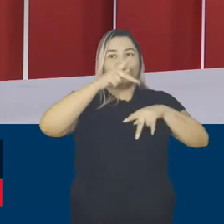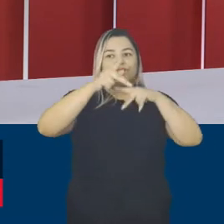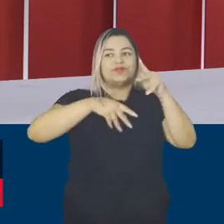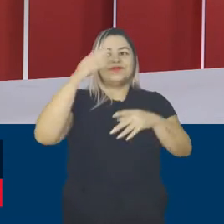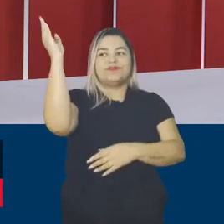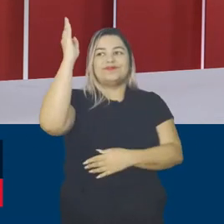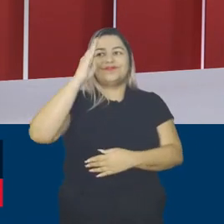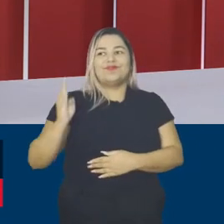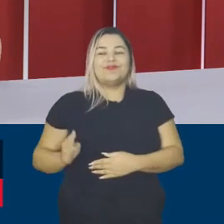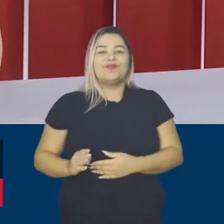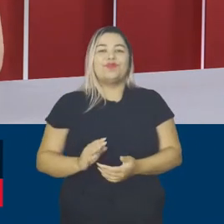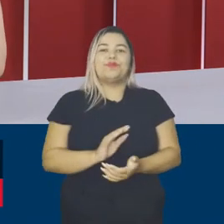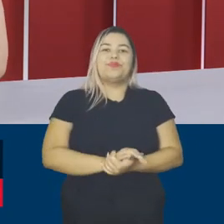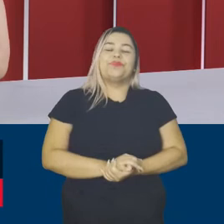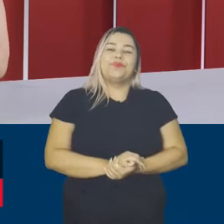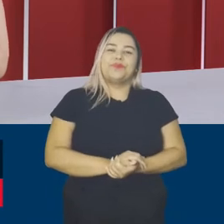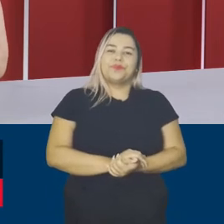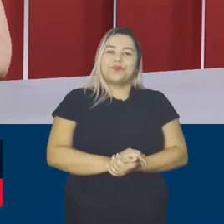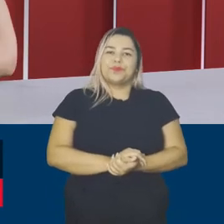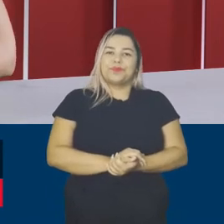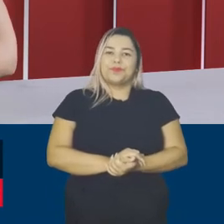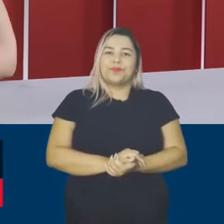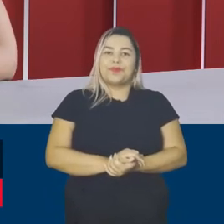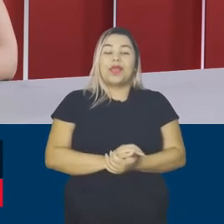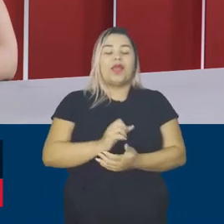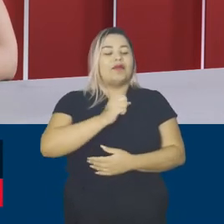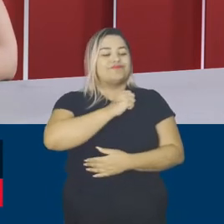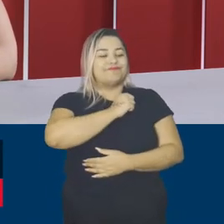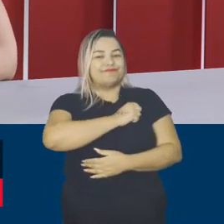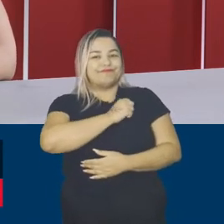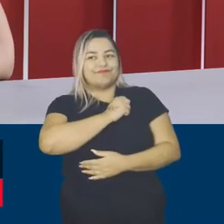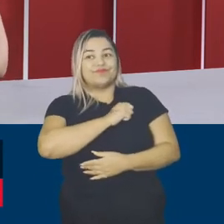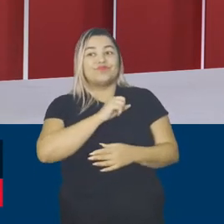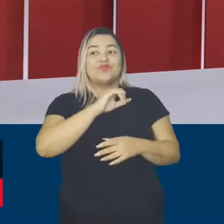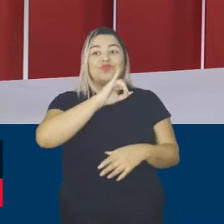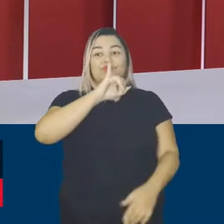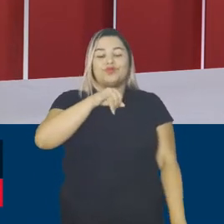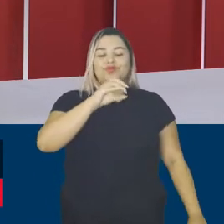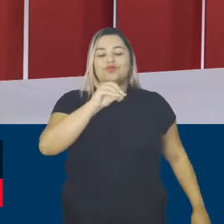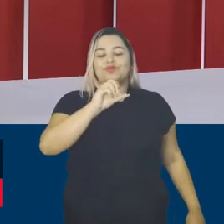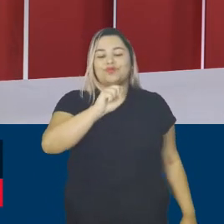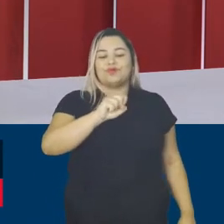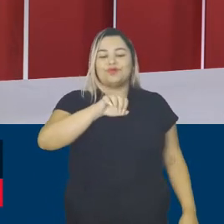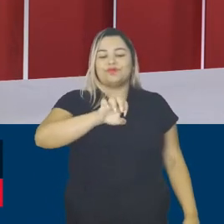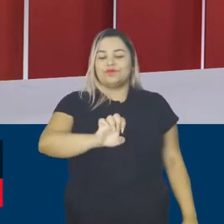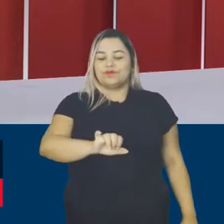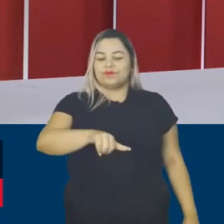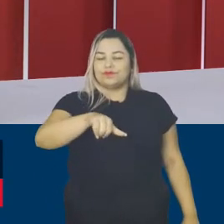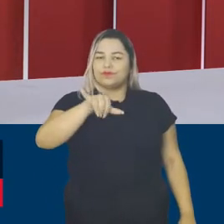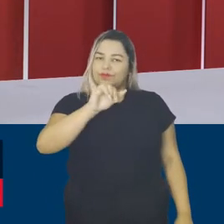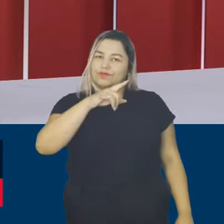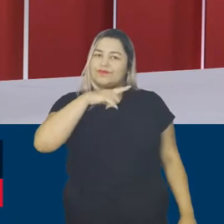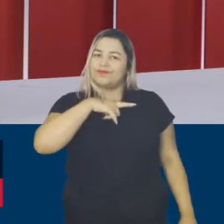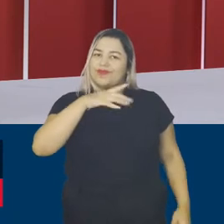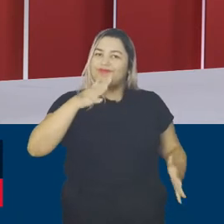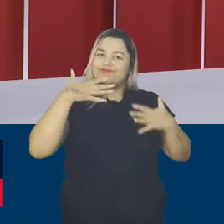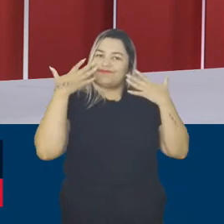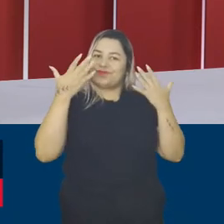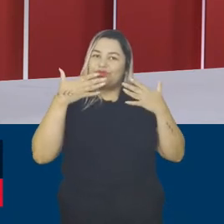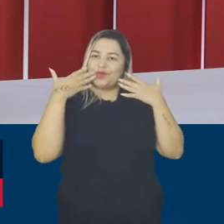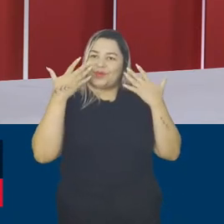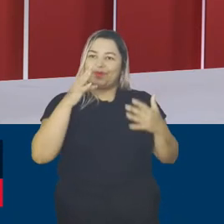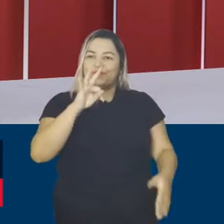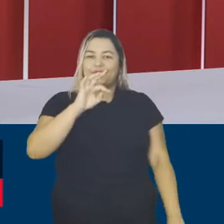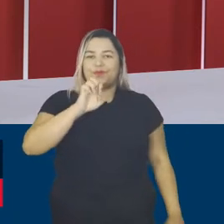Ai, gente, Paulo Carvalho, é um querido, né? Josi Negreiros também aqui. A alegria é nossa, Tereza, de ter você aqui no